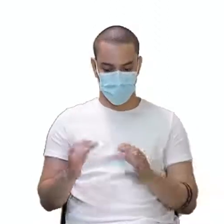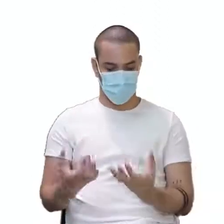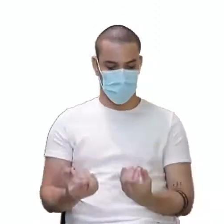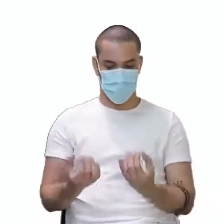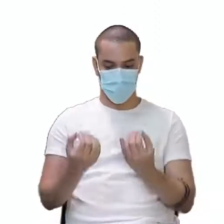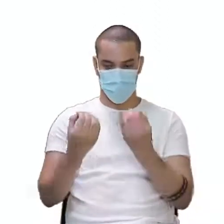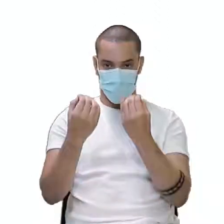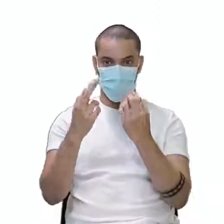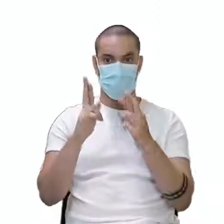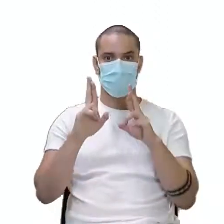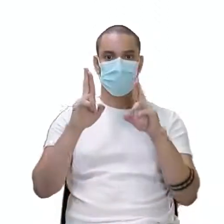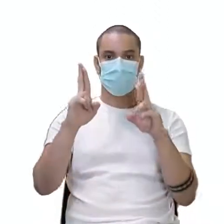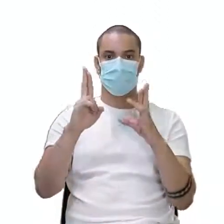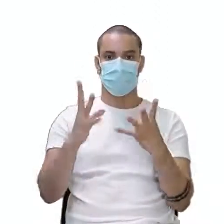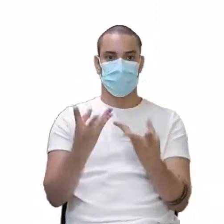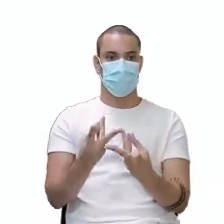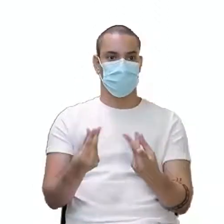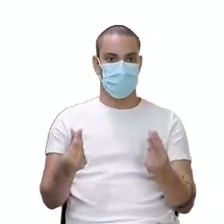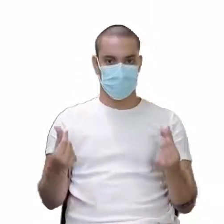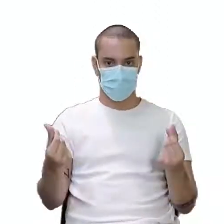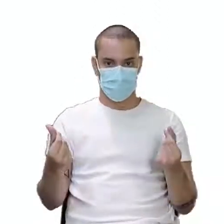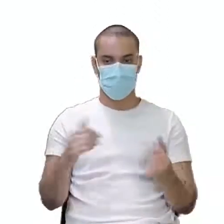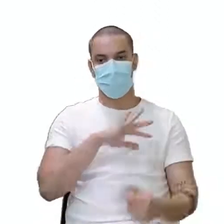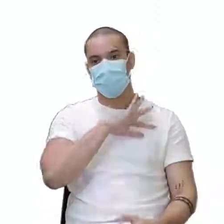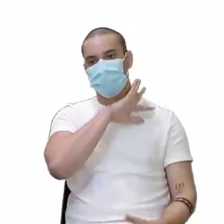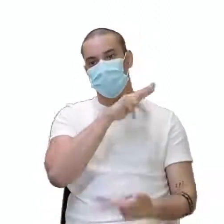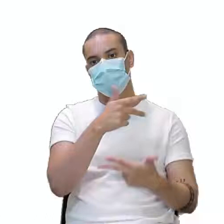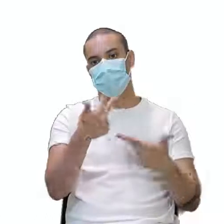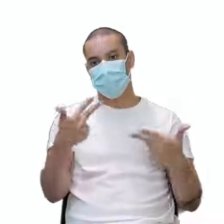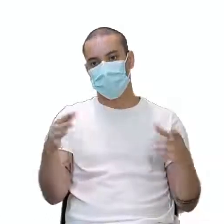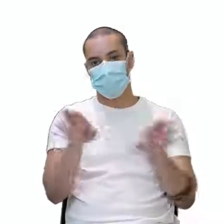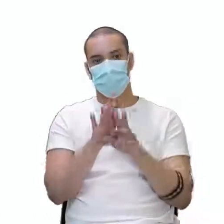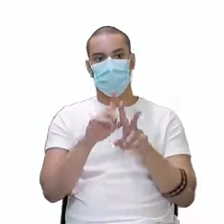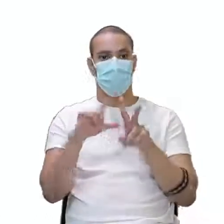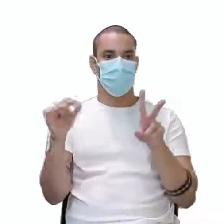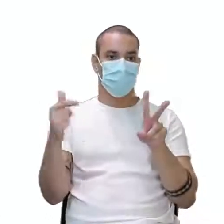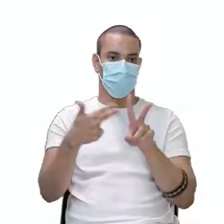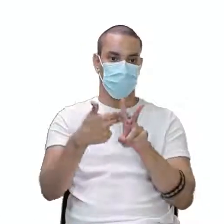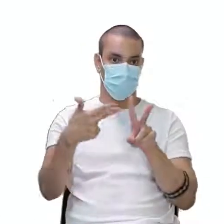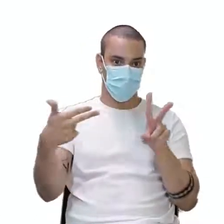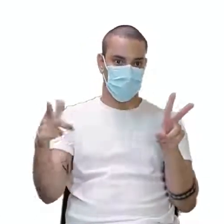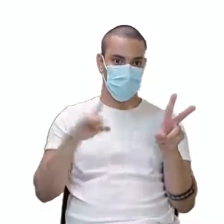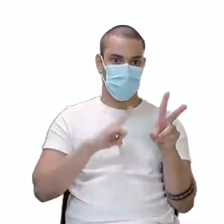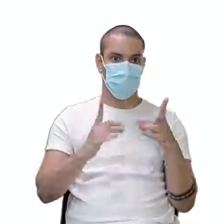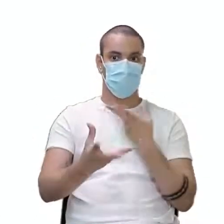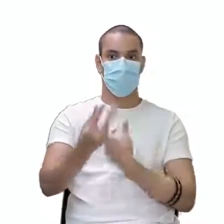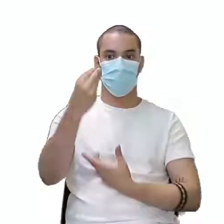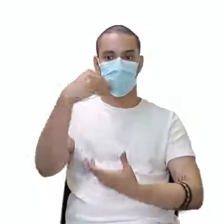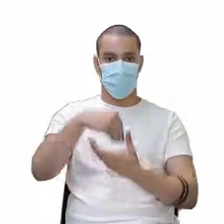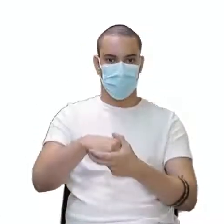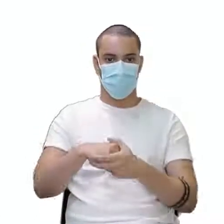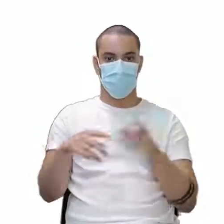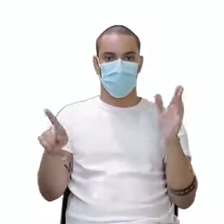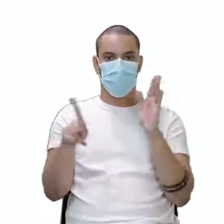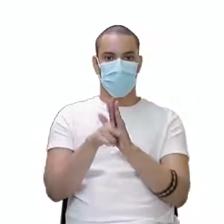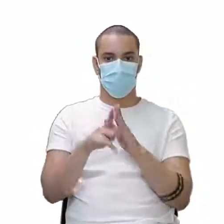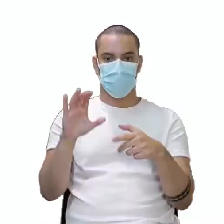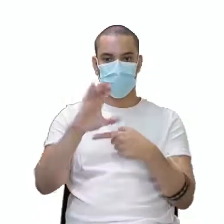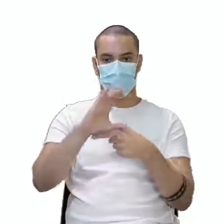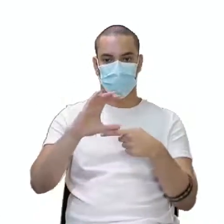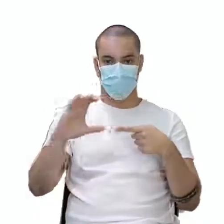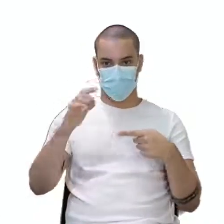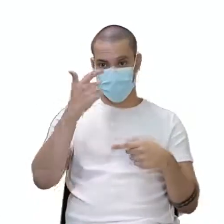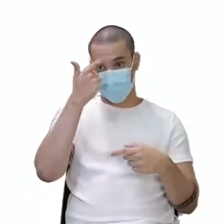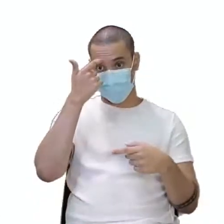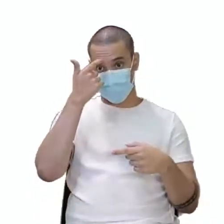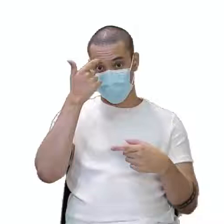responsáveis pela decomposição, tanto de animais como de vegetais, eles vão ingerem parte desse carbono, liberando-o